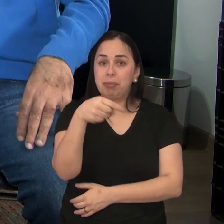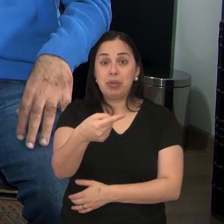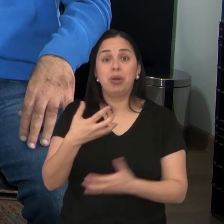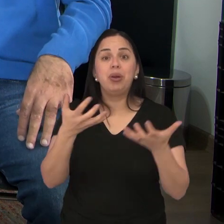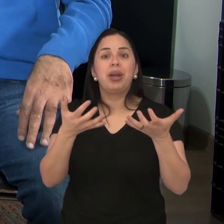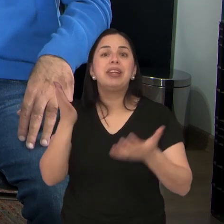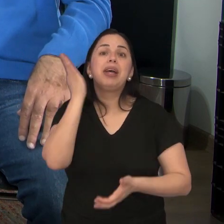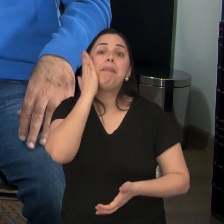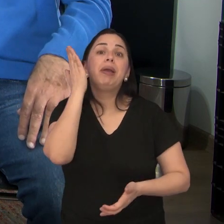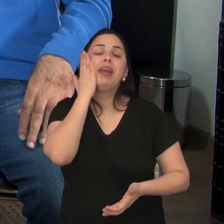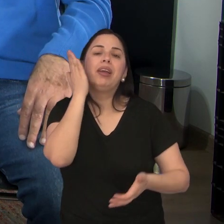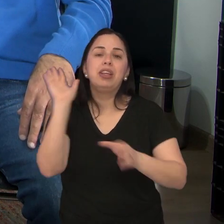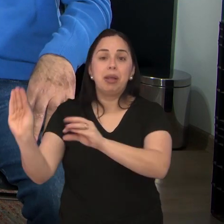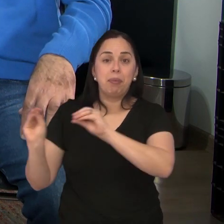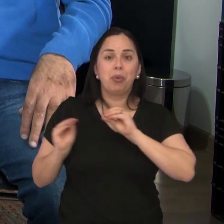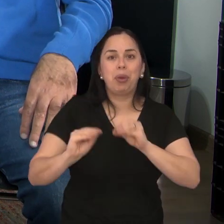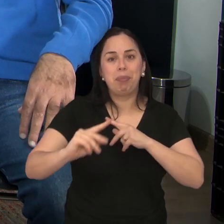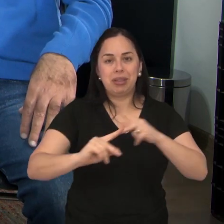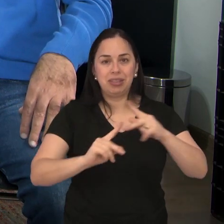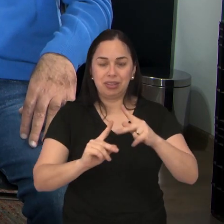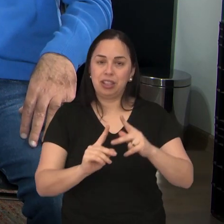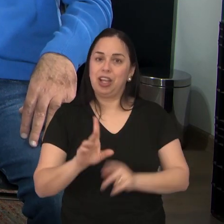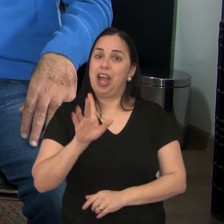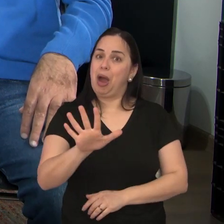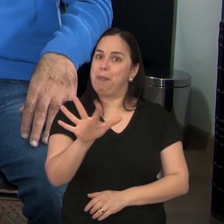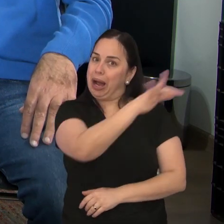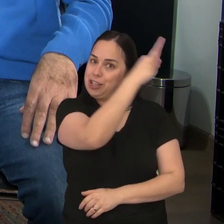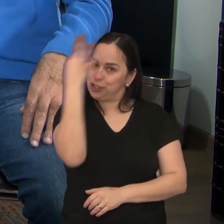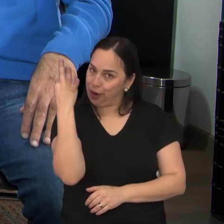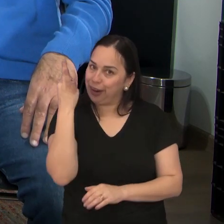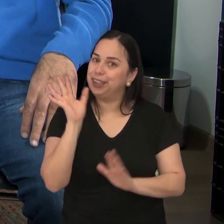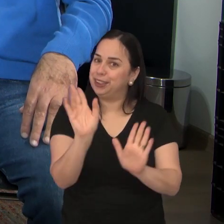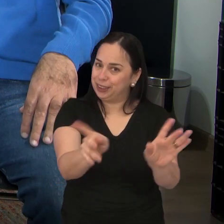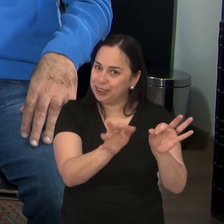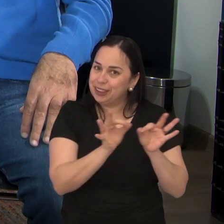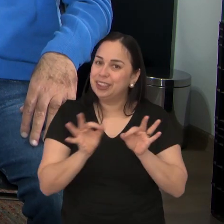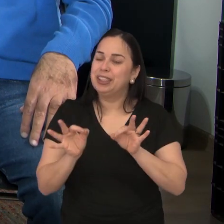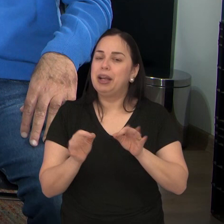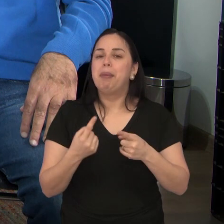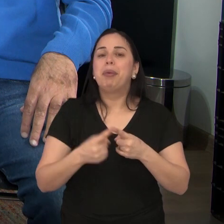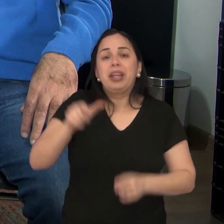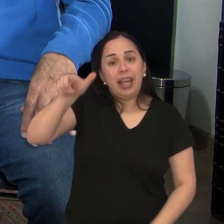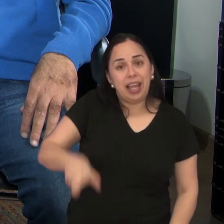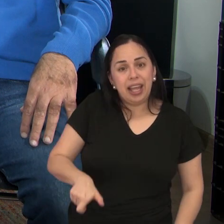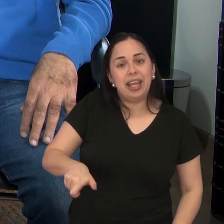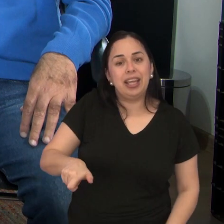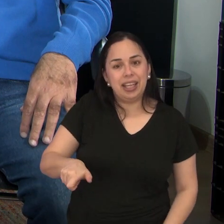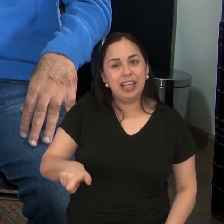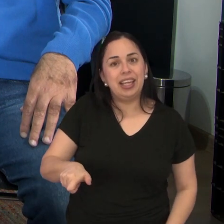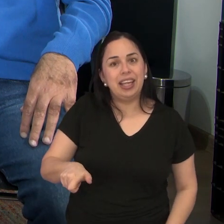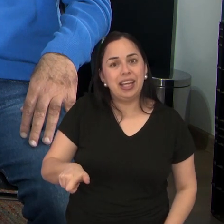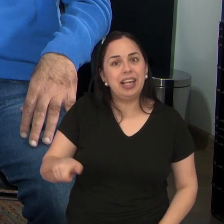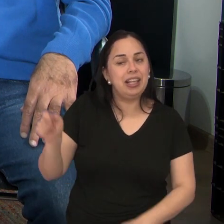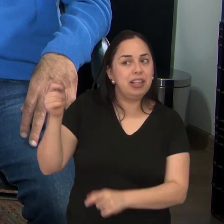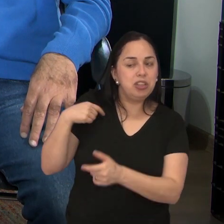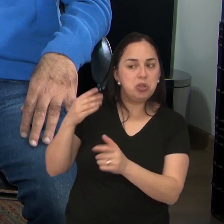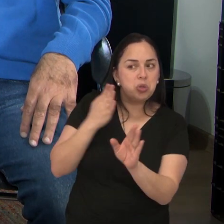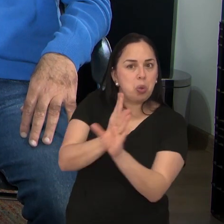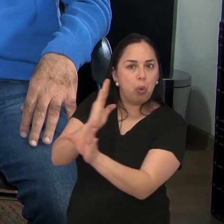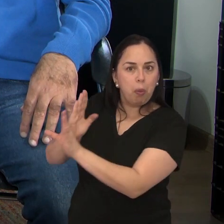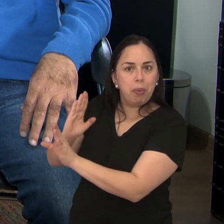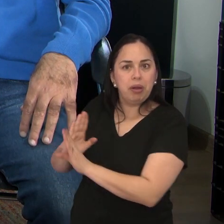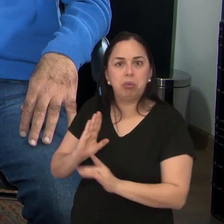porque eu quero saber dessa sua chegada aqui em São José, e sorte nossa, joseenses, viu? Porque se não fosse o Wagner chegar para cá,